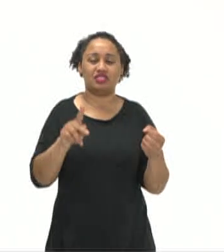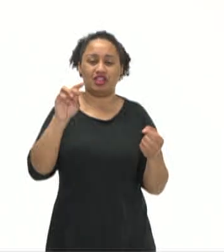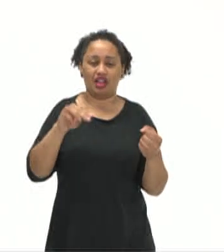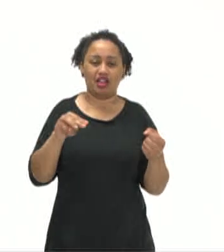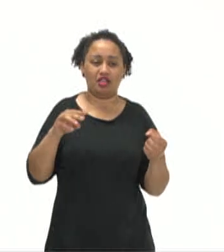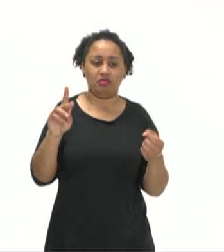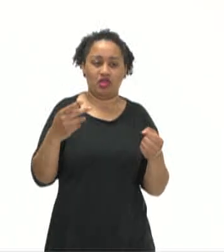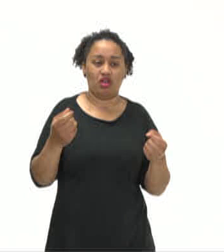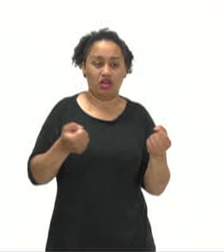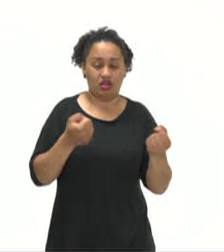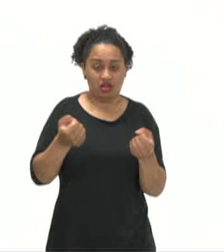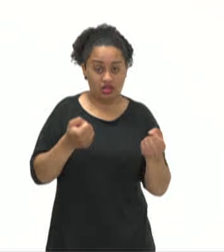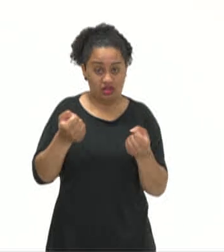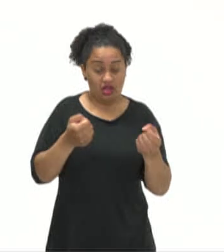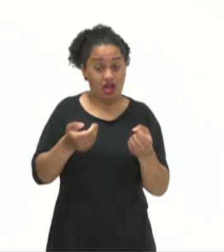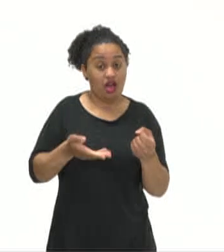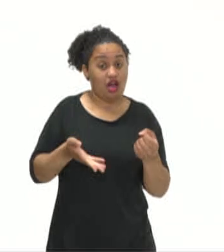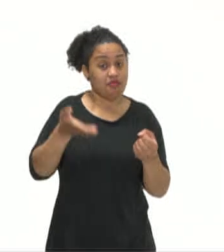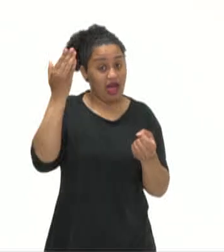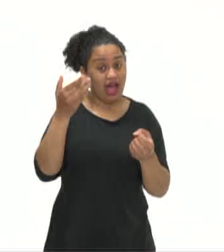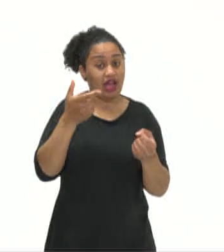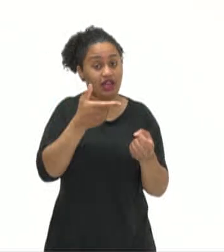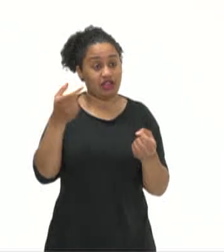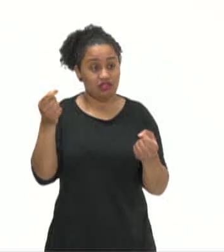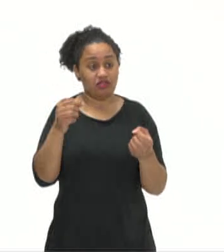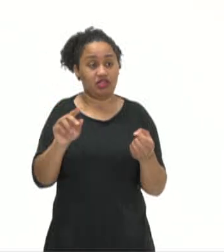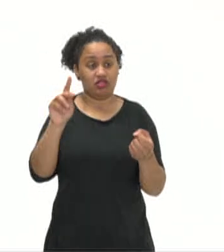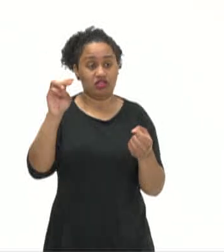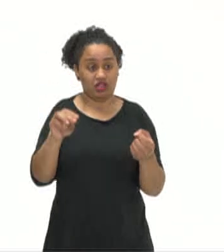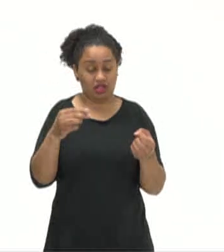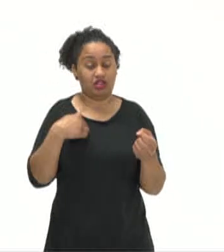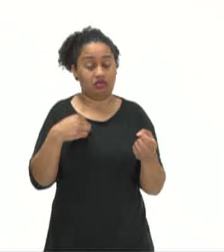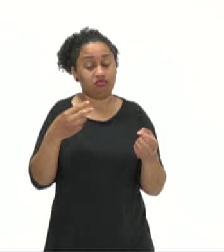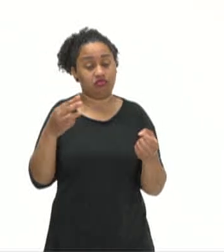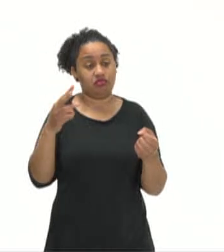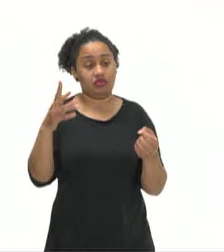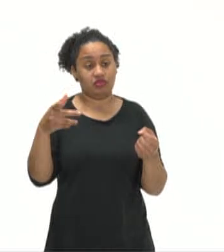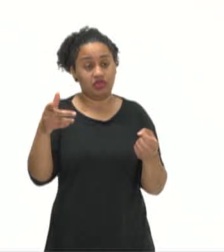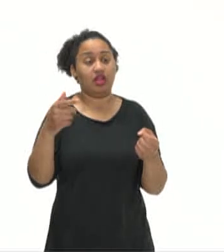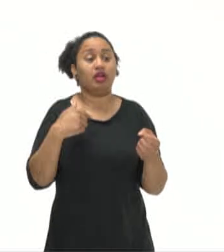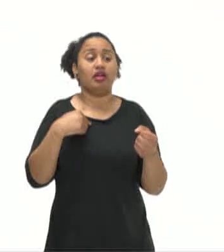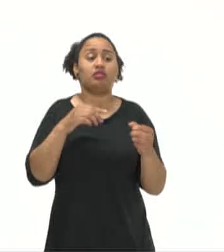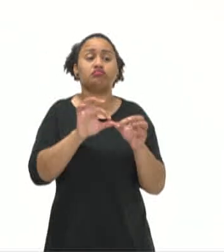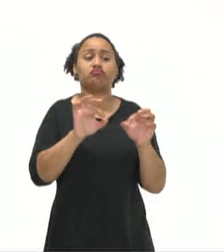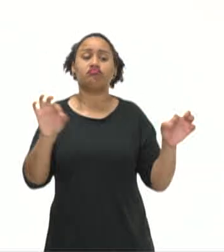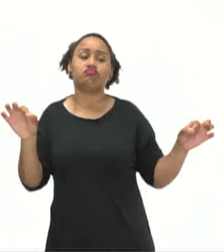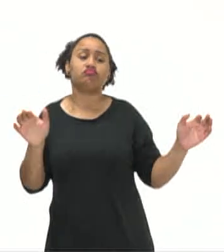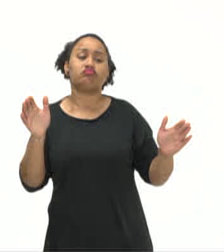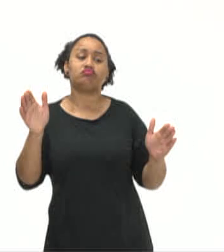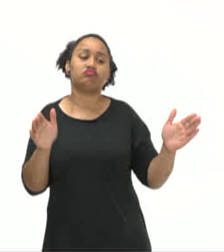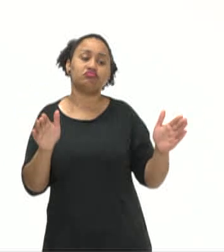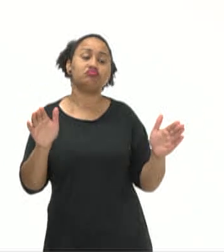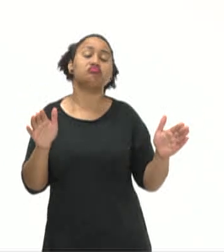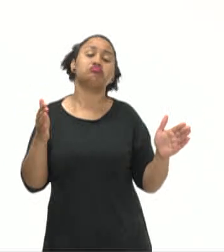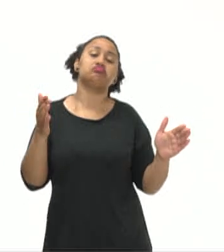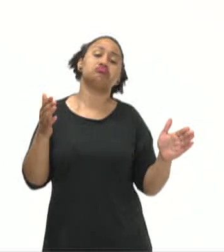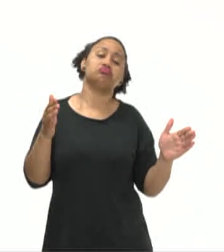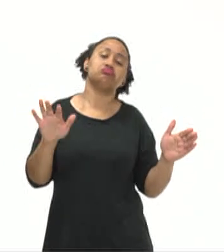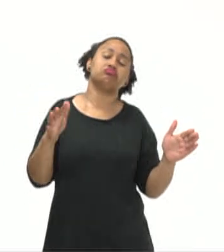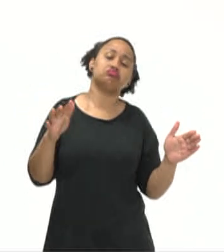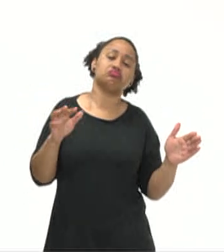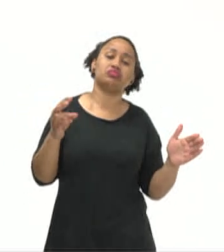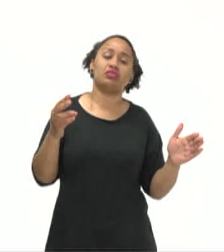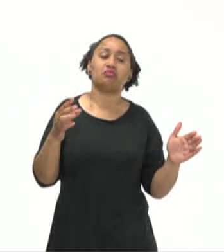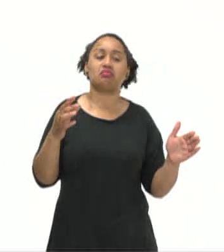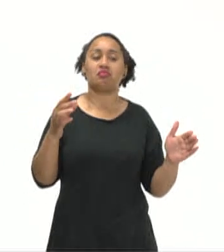hora, sublinha aumentado 20 km por hora, a velocidade média teria percorrido a mesma distância